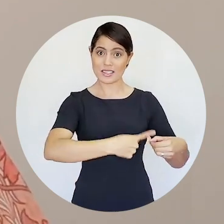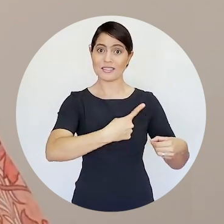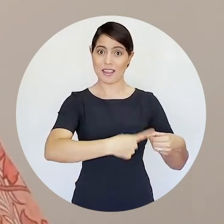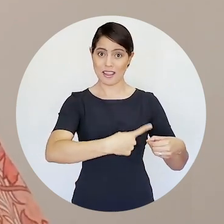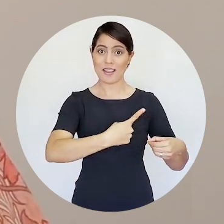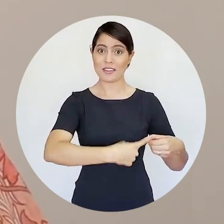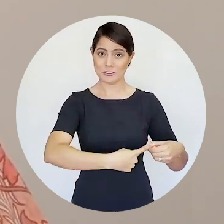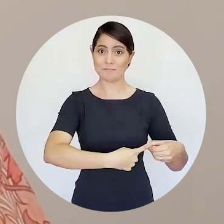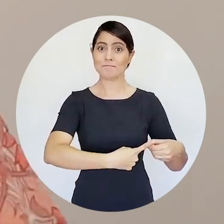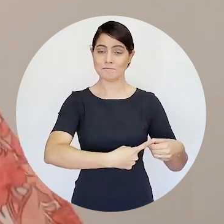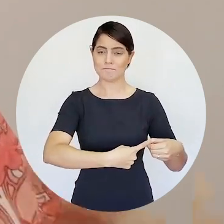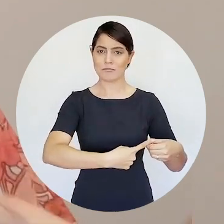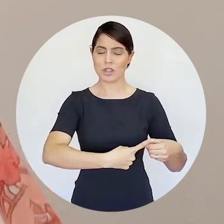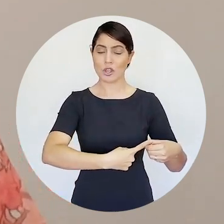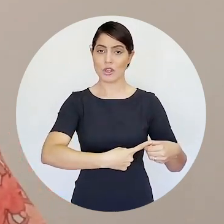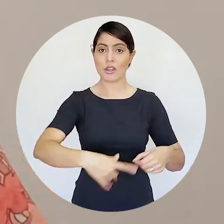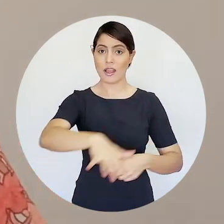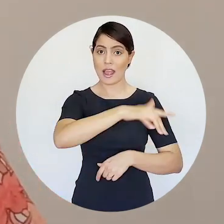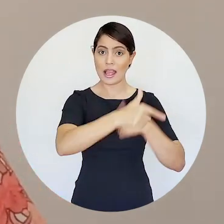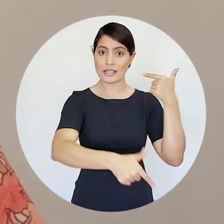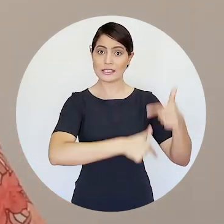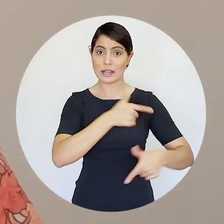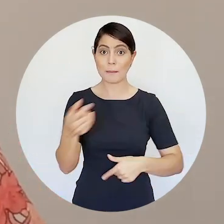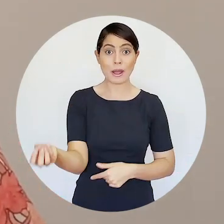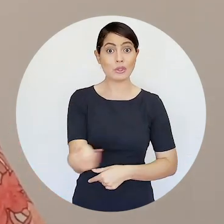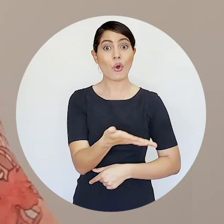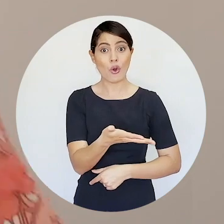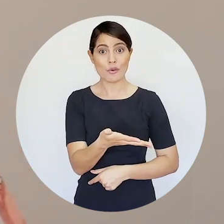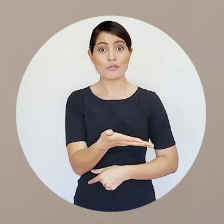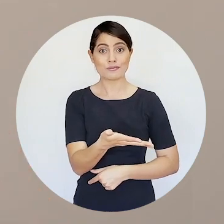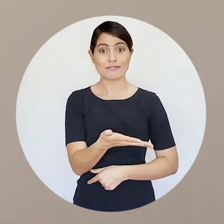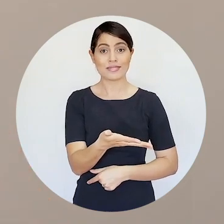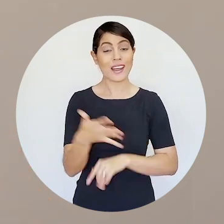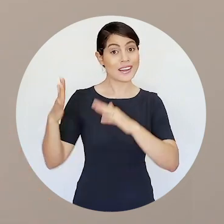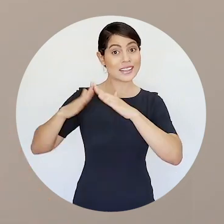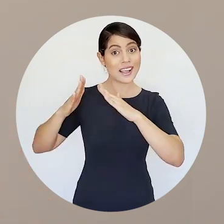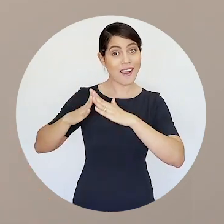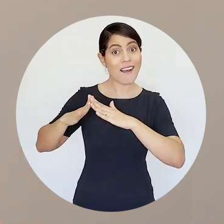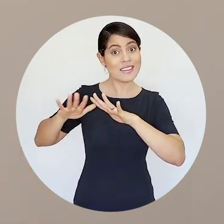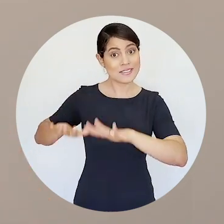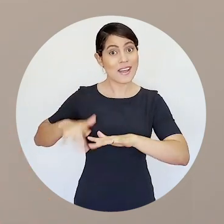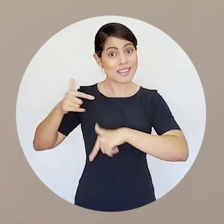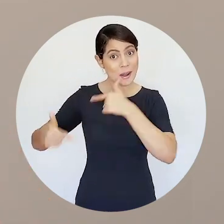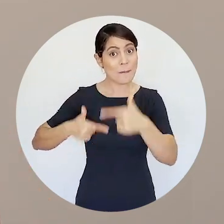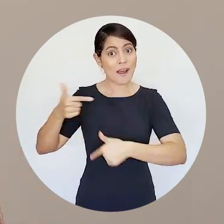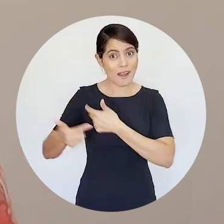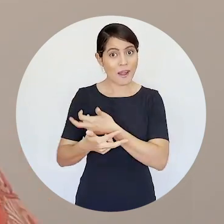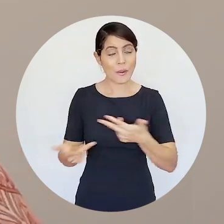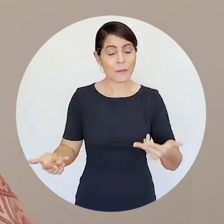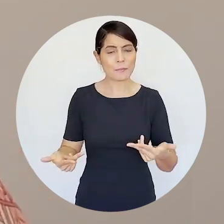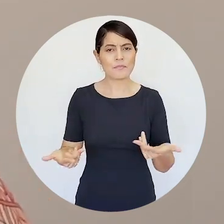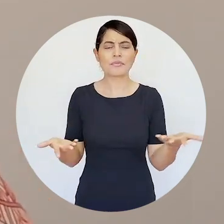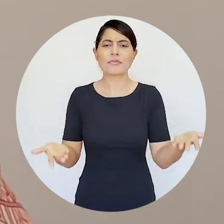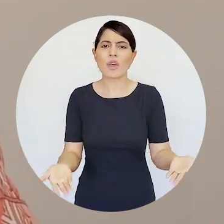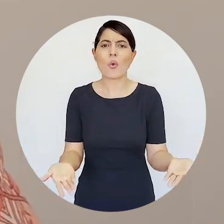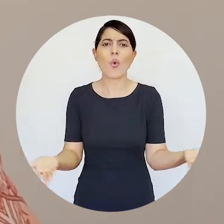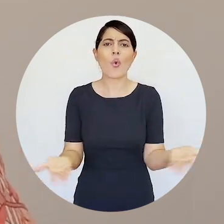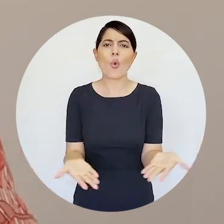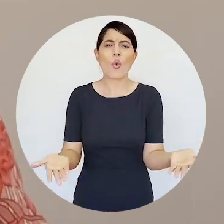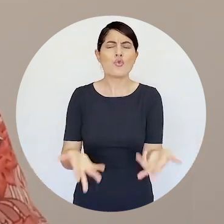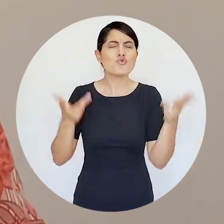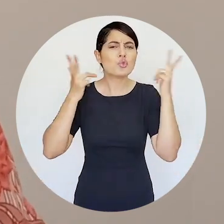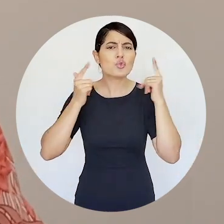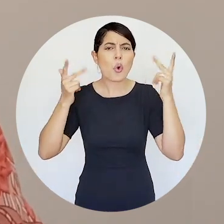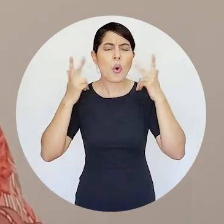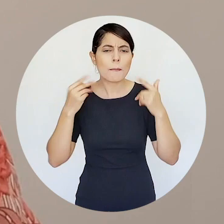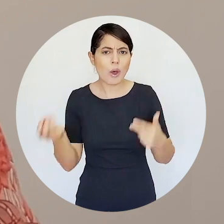muito importante que se toque, o novo meio ambiente do trabalho que agora chegou às nossas casas, para que nesse